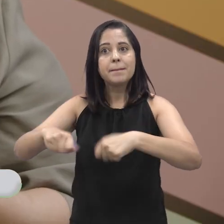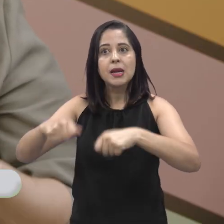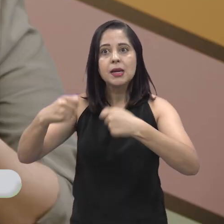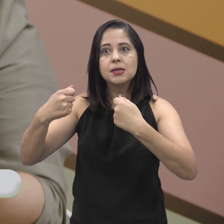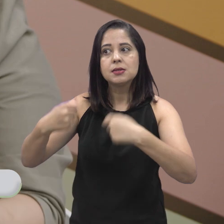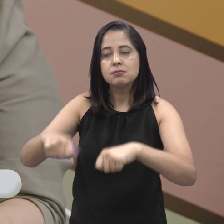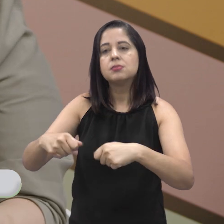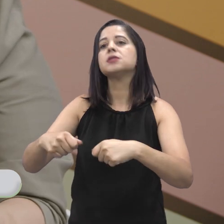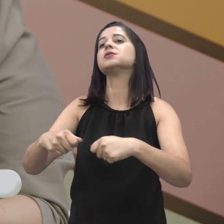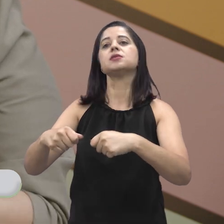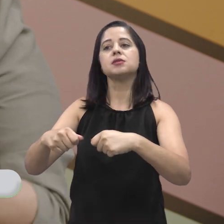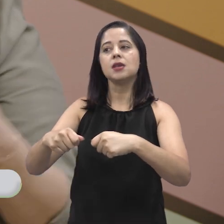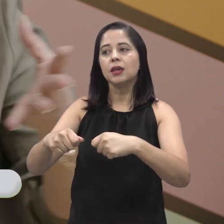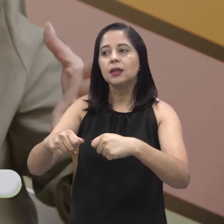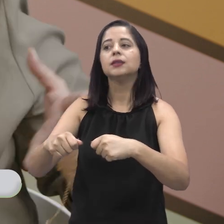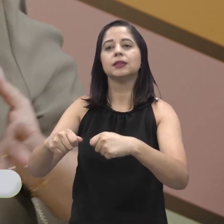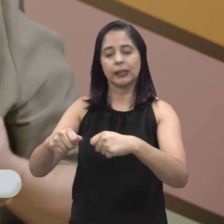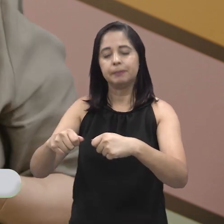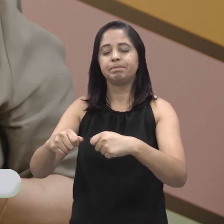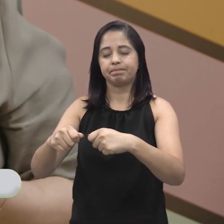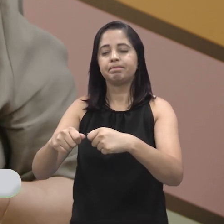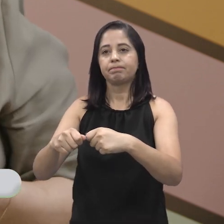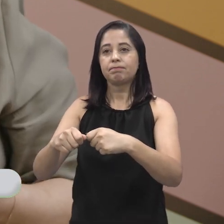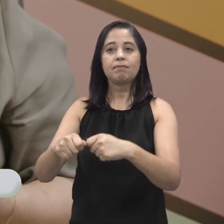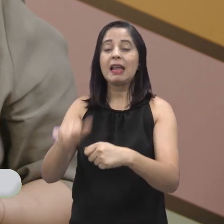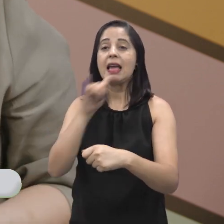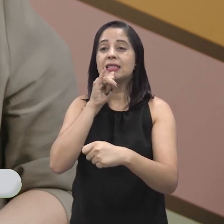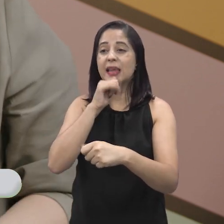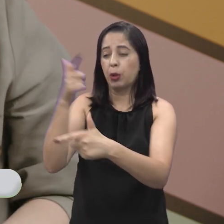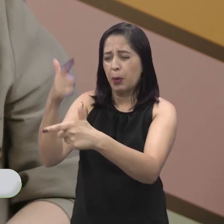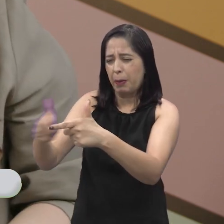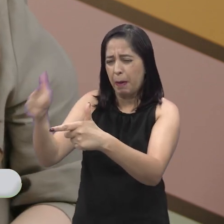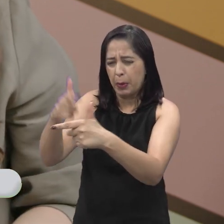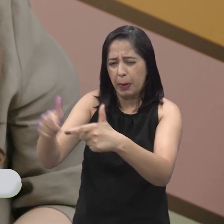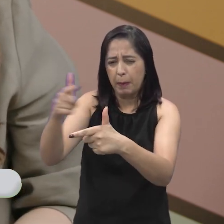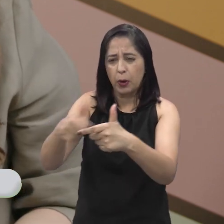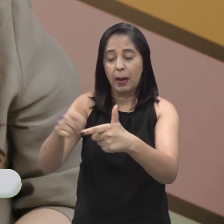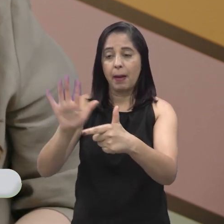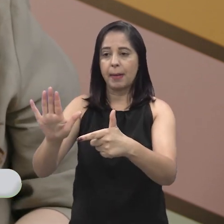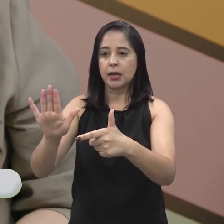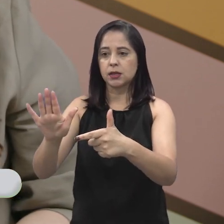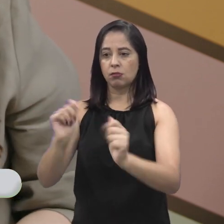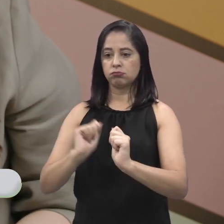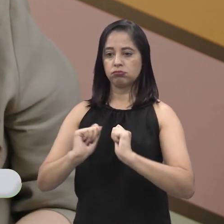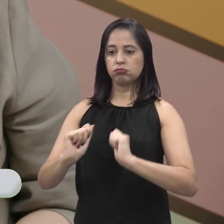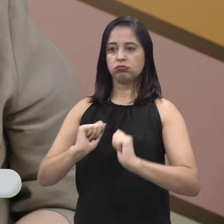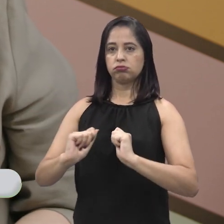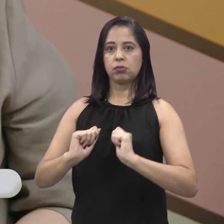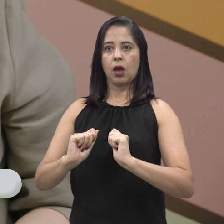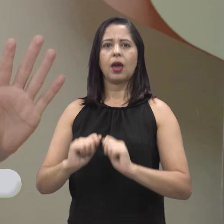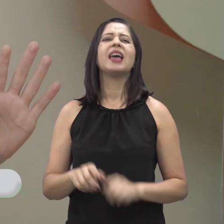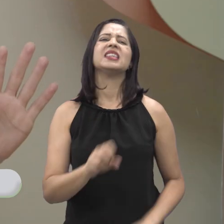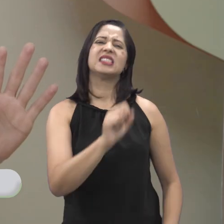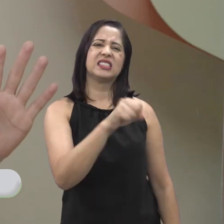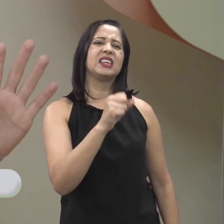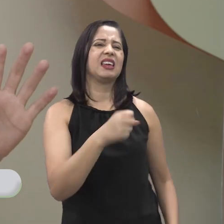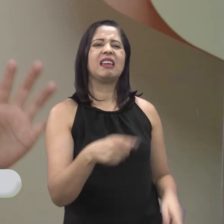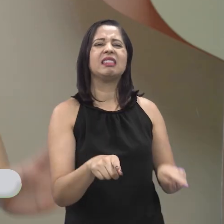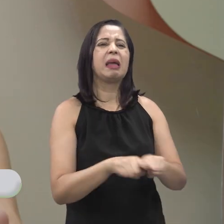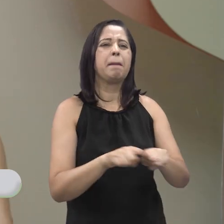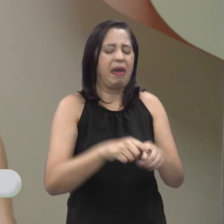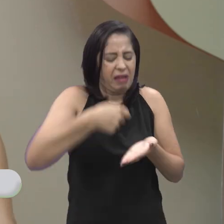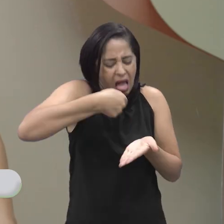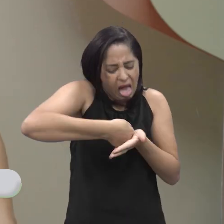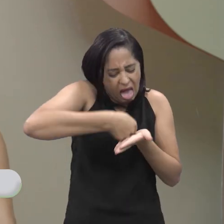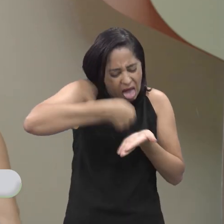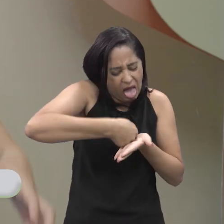que ao encontro do outro, ao encontro de um contexto caótico, você consiga se manter equilibrado. E não se cobrar tanto, né?